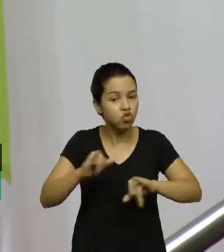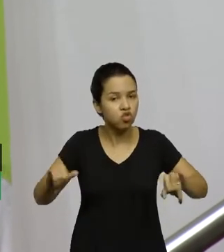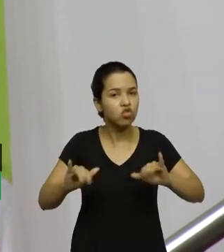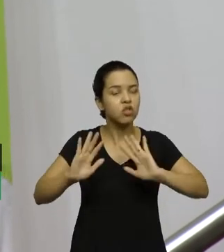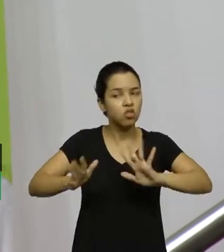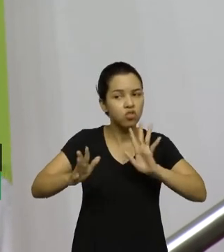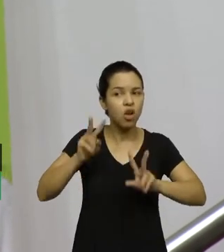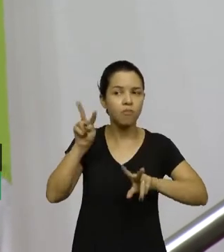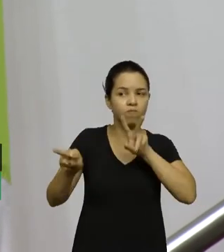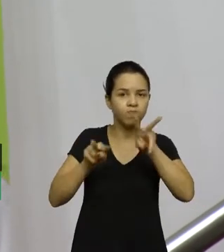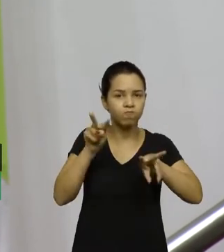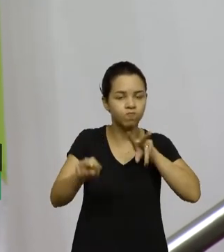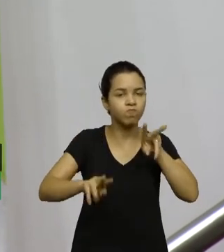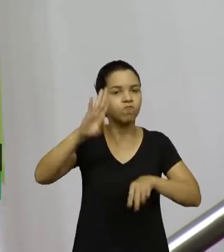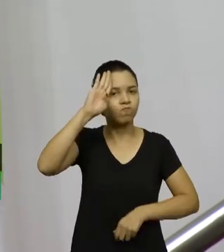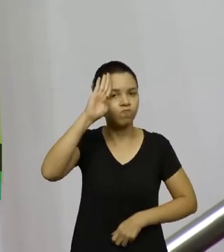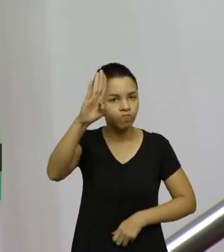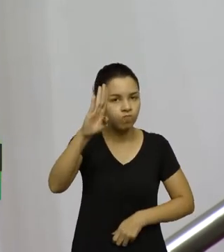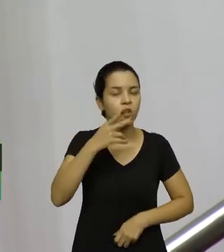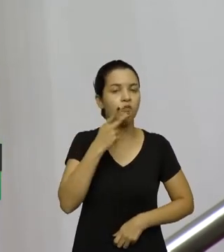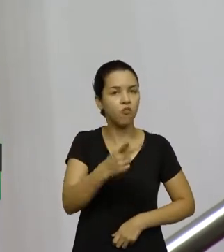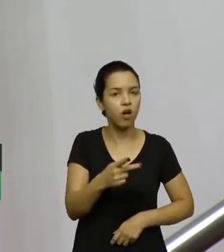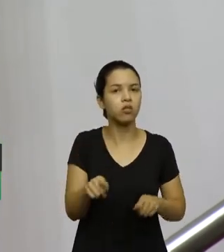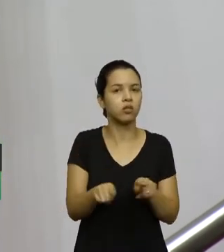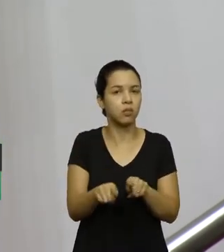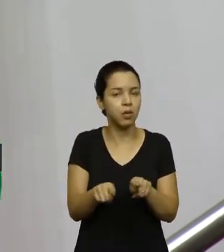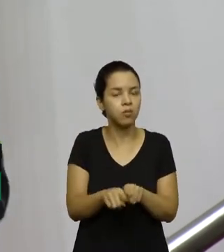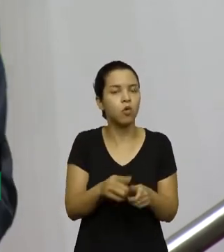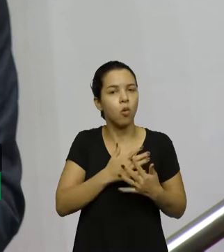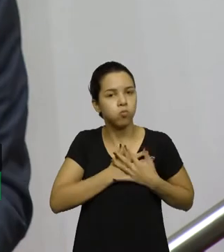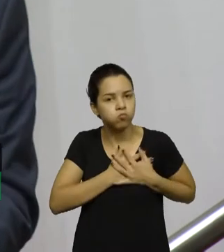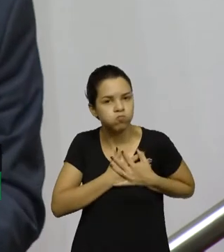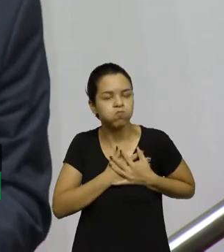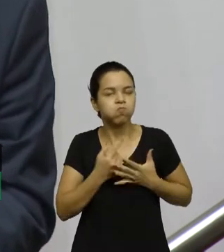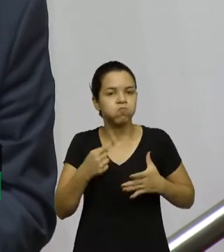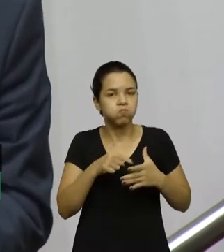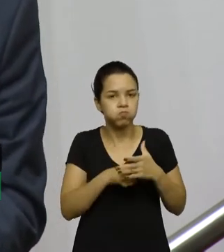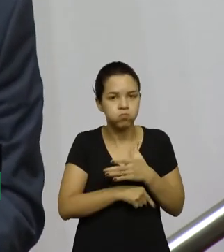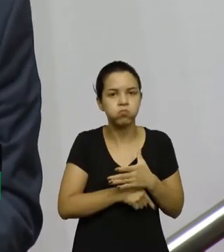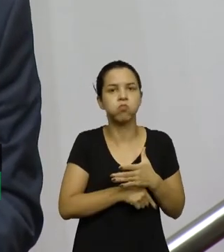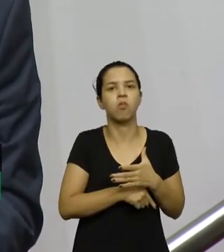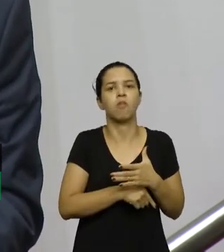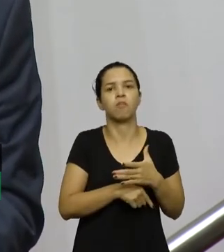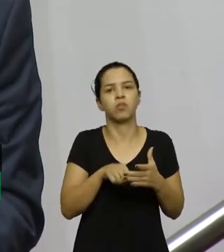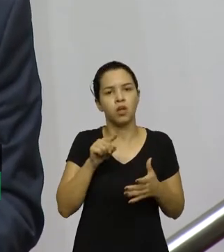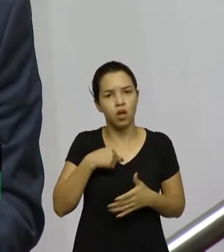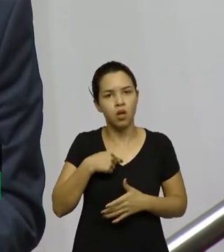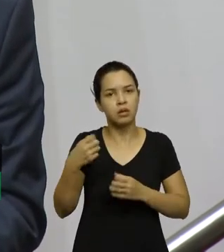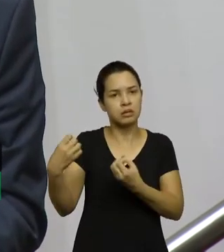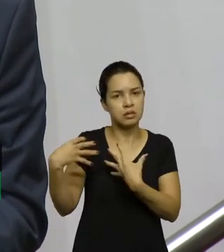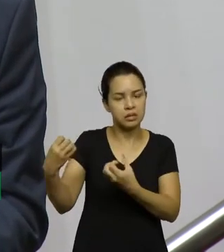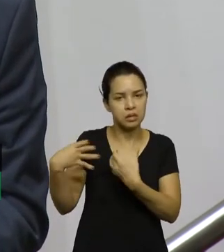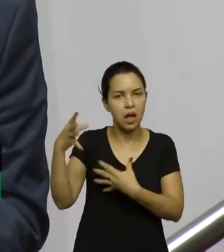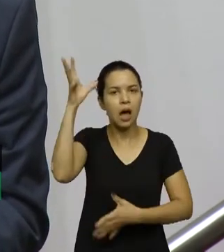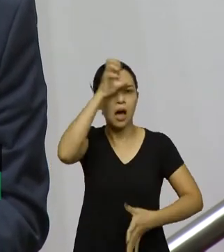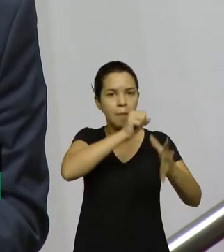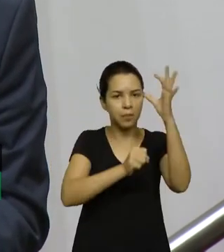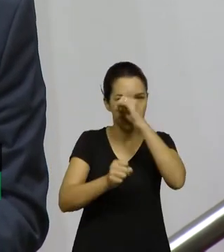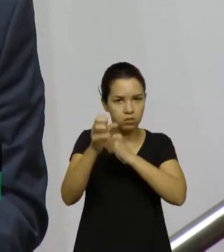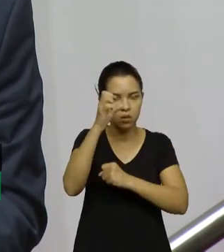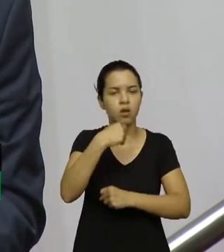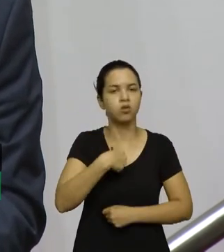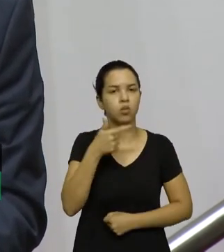mas, acima de tudo, senhor presidente, falo do fundo do coração do grande ensinamento, do grande aprendizado que